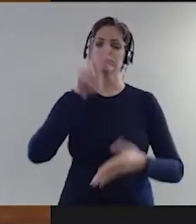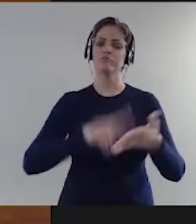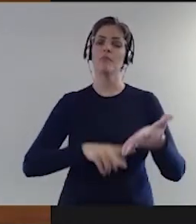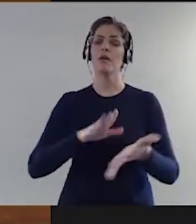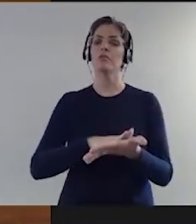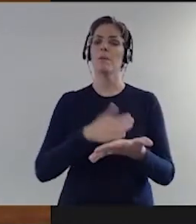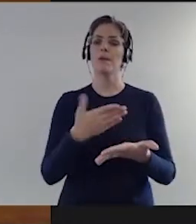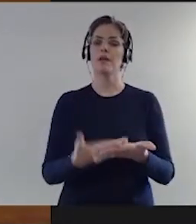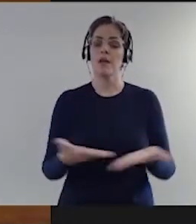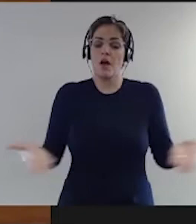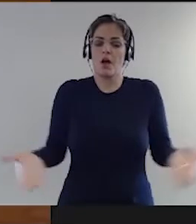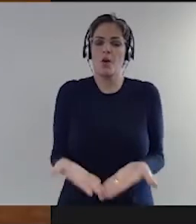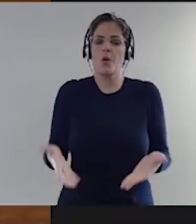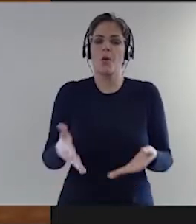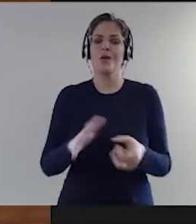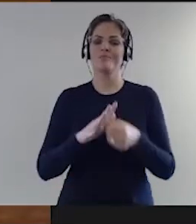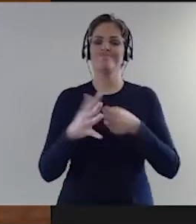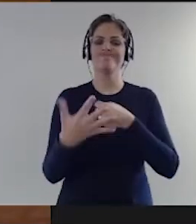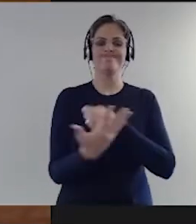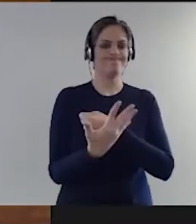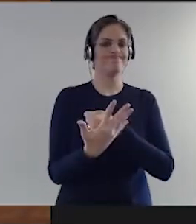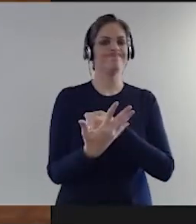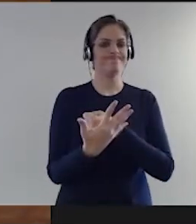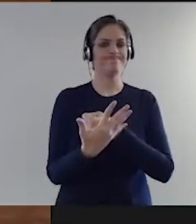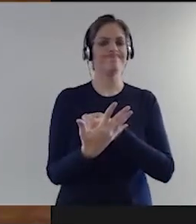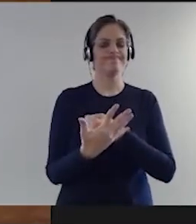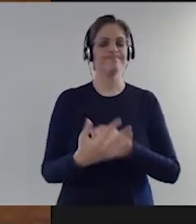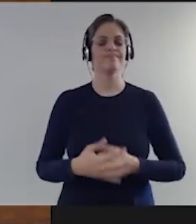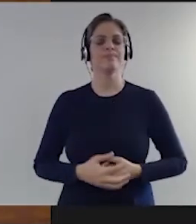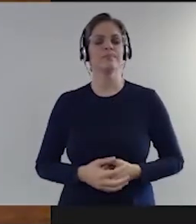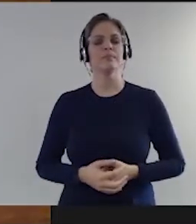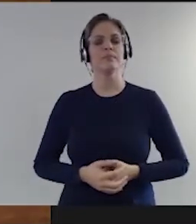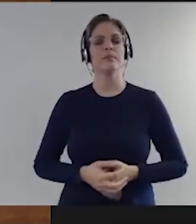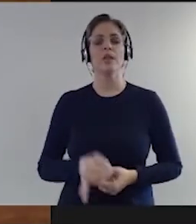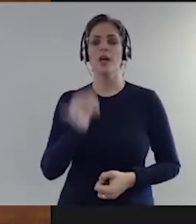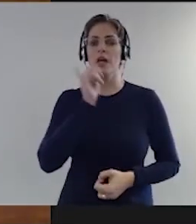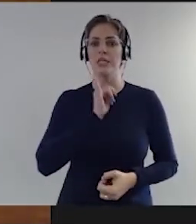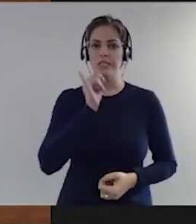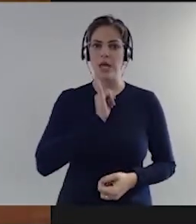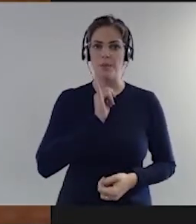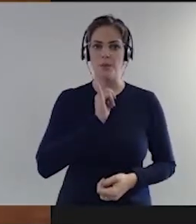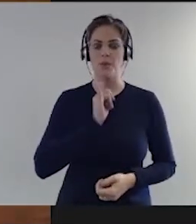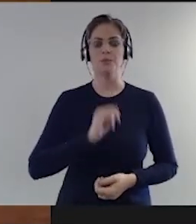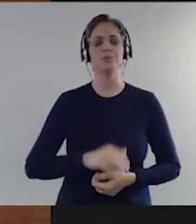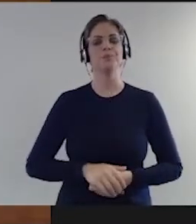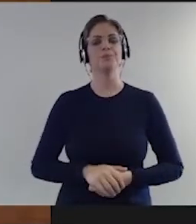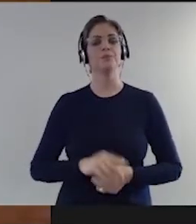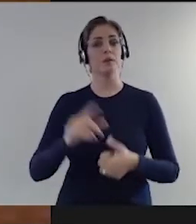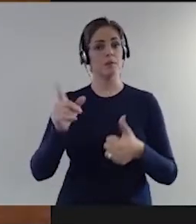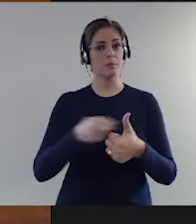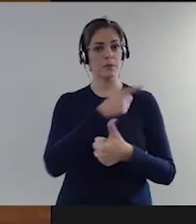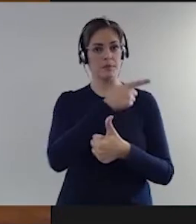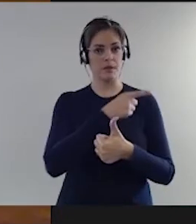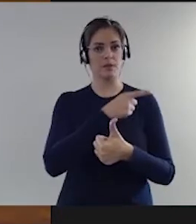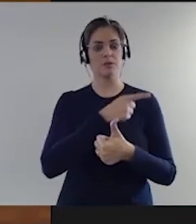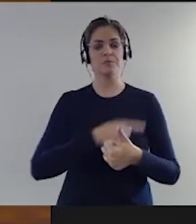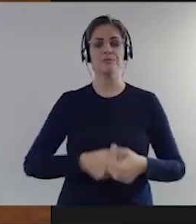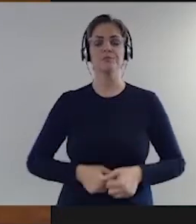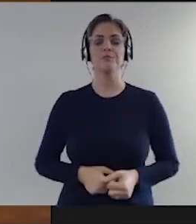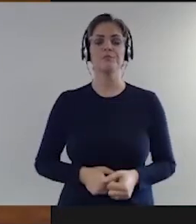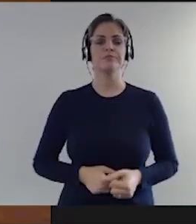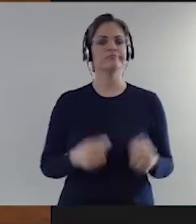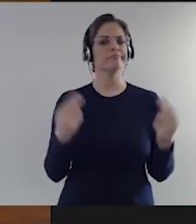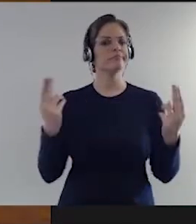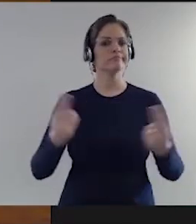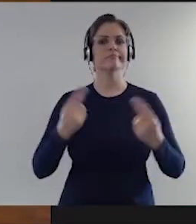diante da pandemia da Covid-19. Cito algumas delas. Primeiro, a impossibilidade